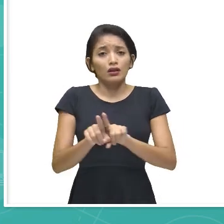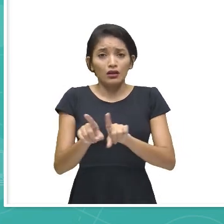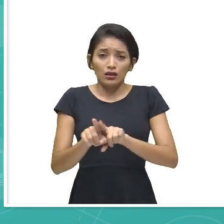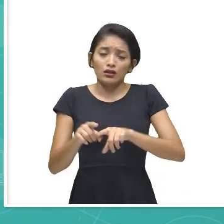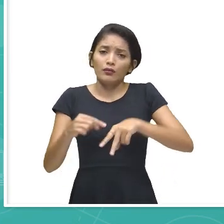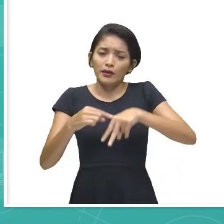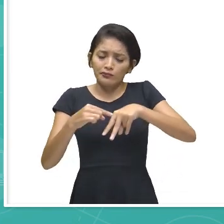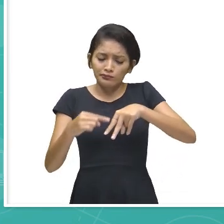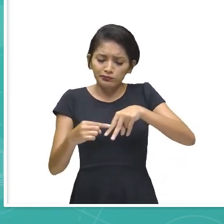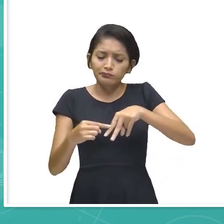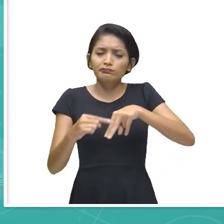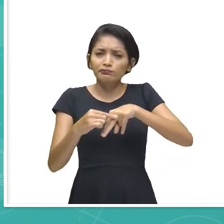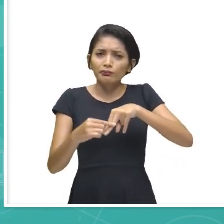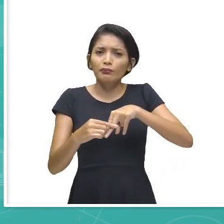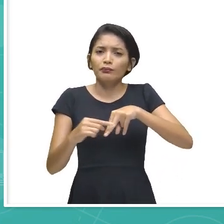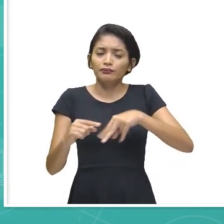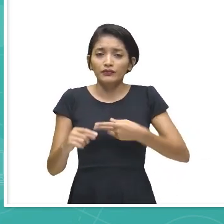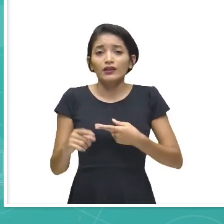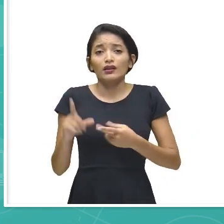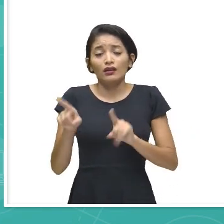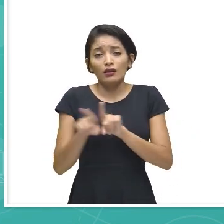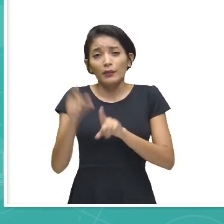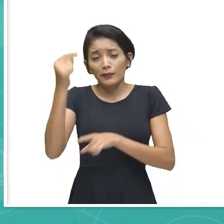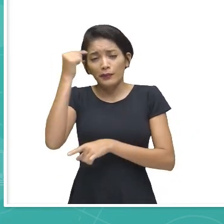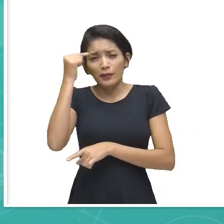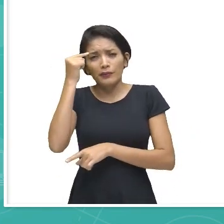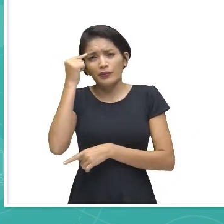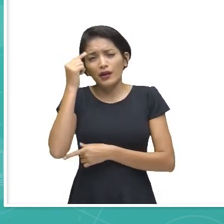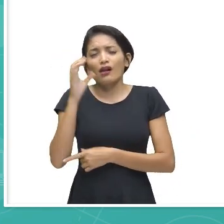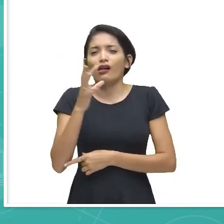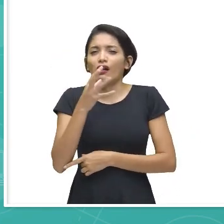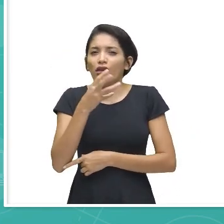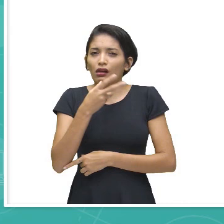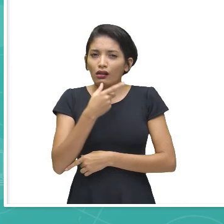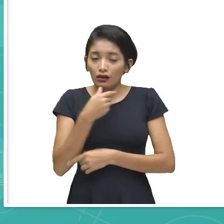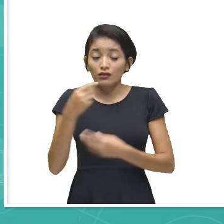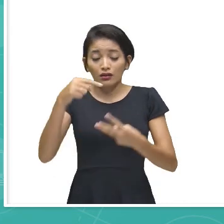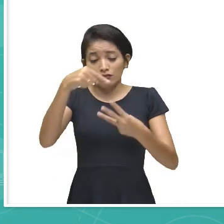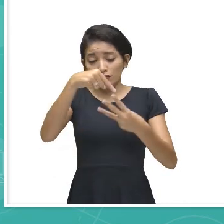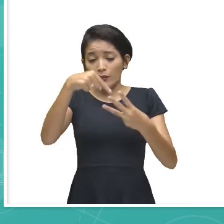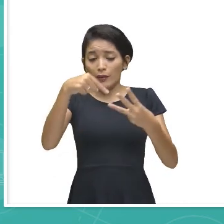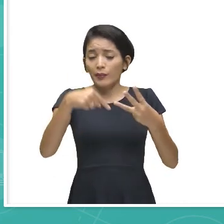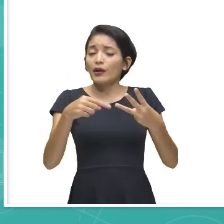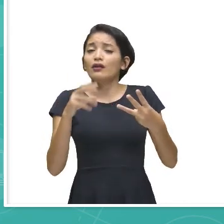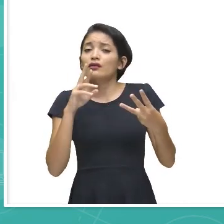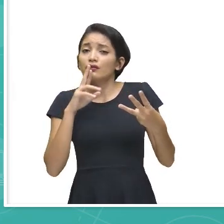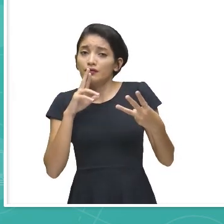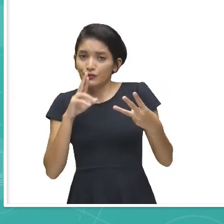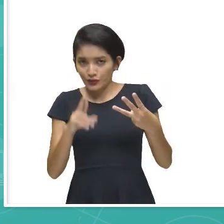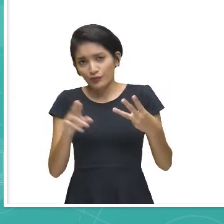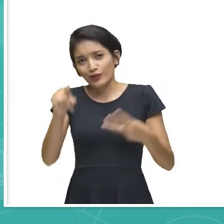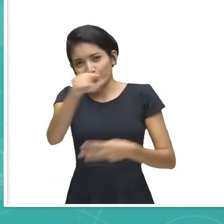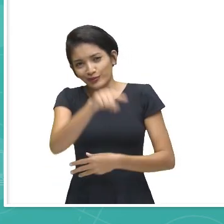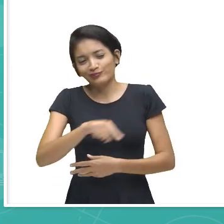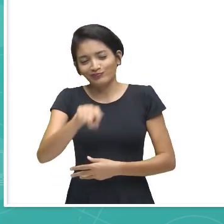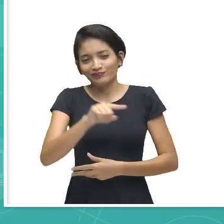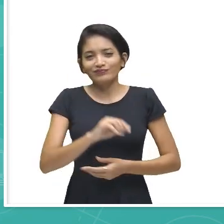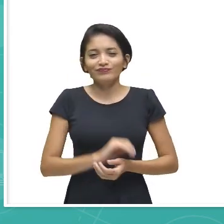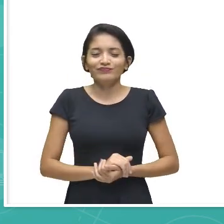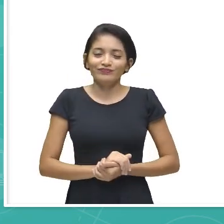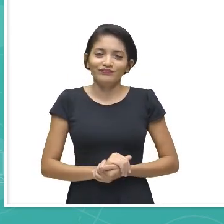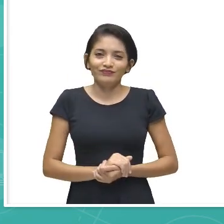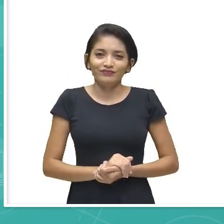com metabolismo mais lento. Certo? Então, essas seriam as possíveis respostas de vocês,